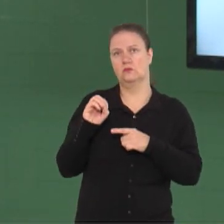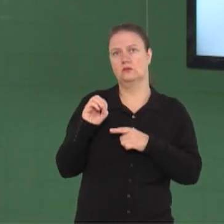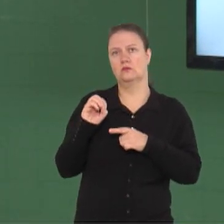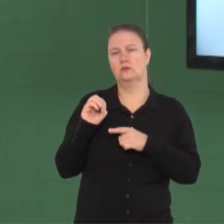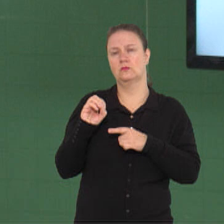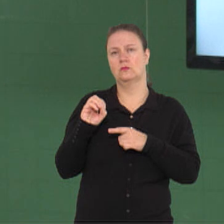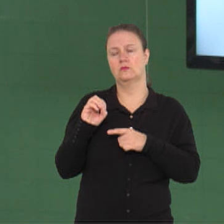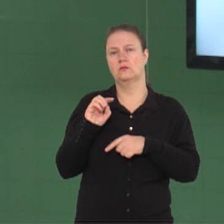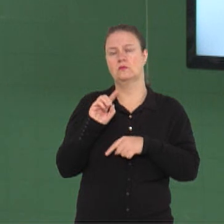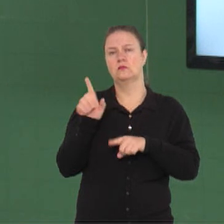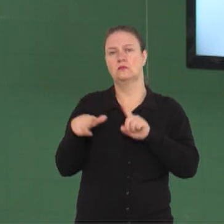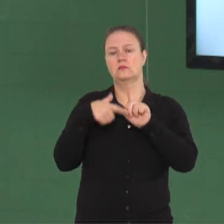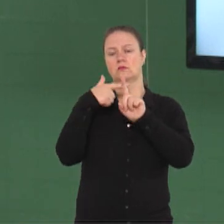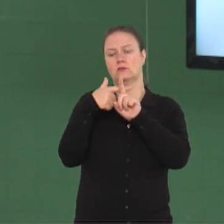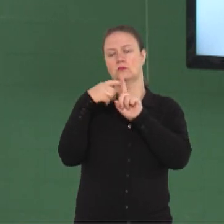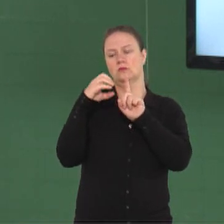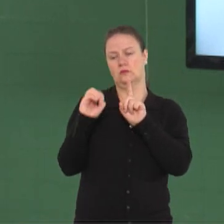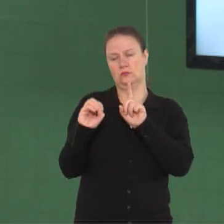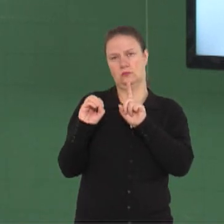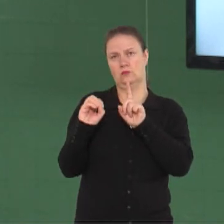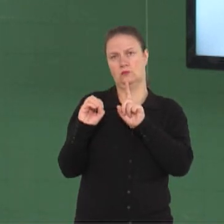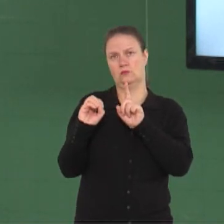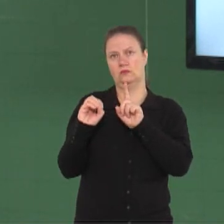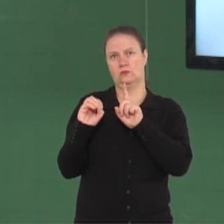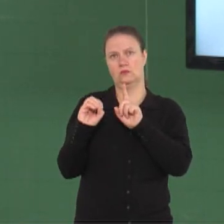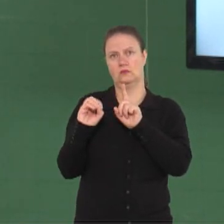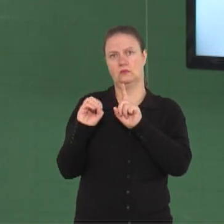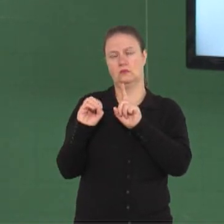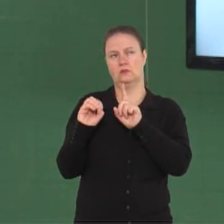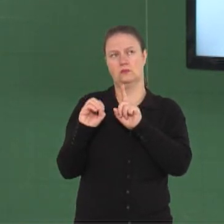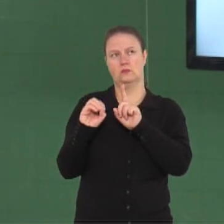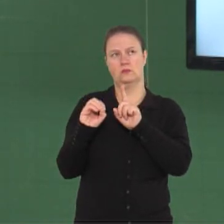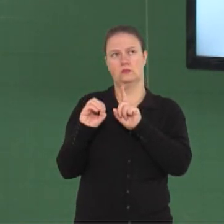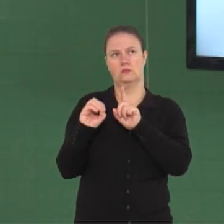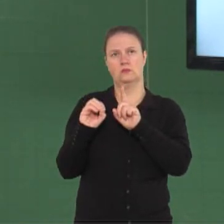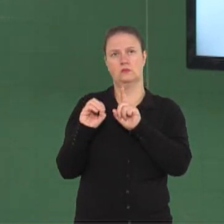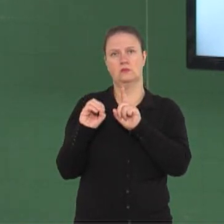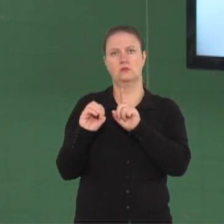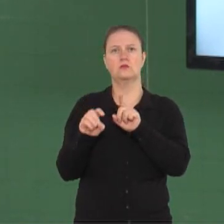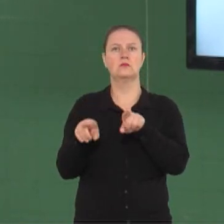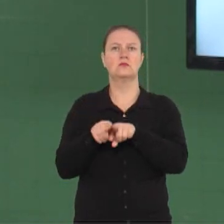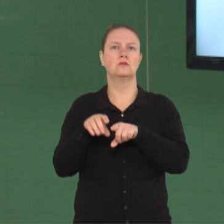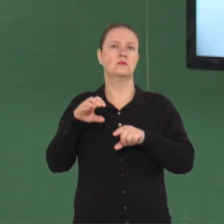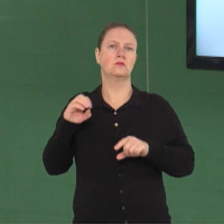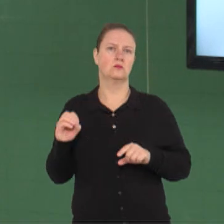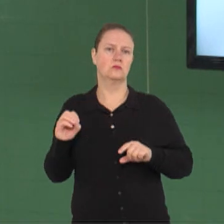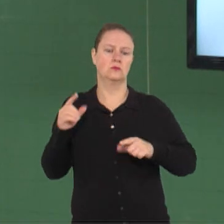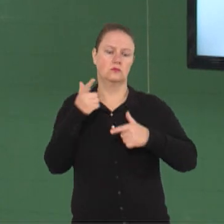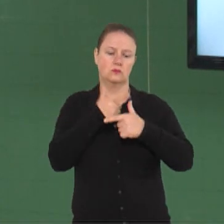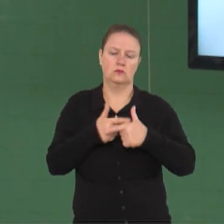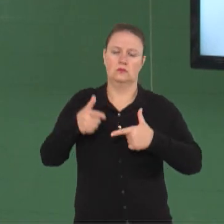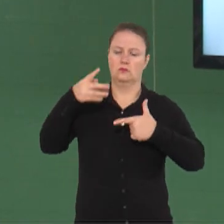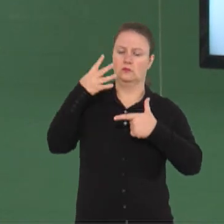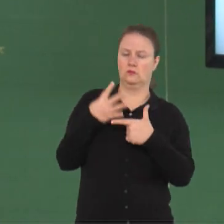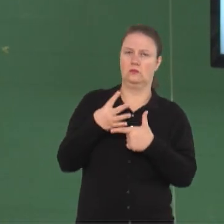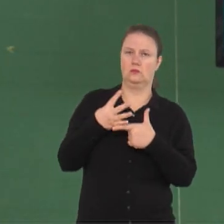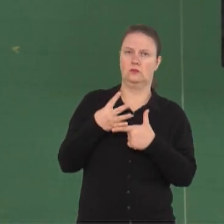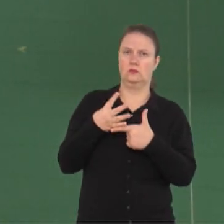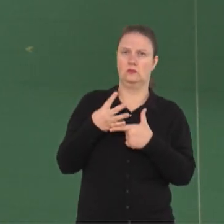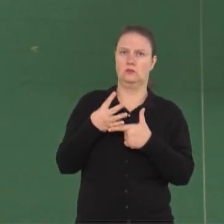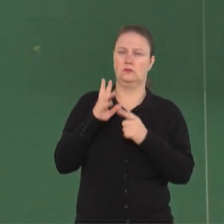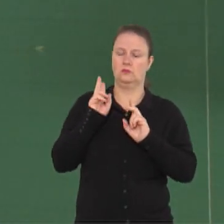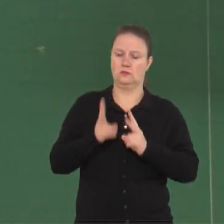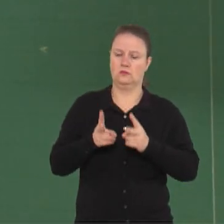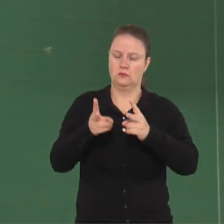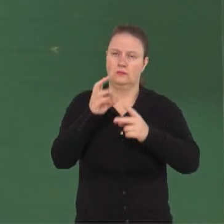0, mais 0, que é o valor de f de 2, dá 0. Dividido por 4, continua 0.